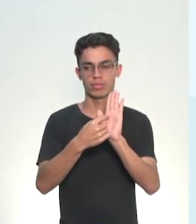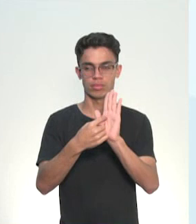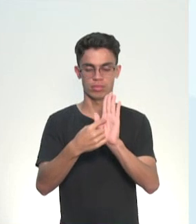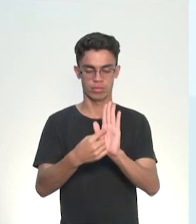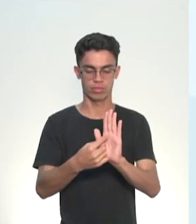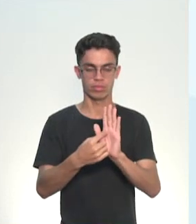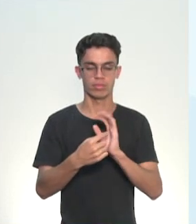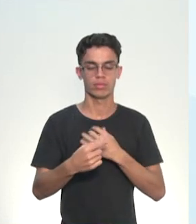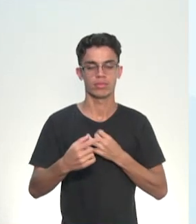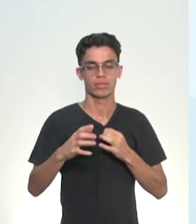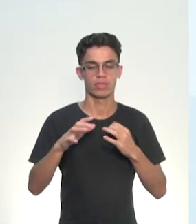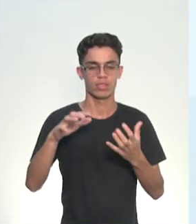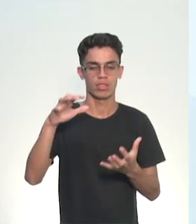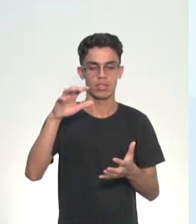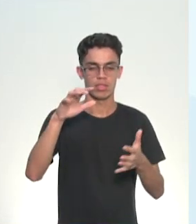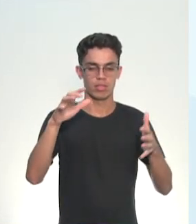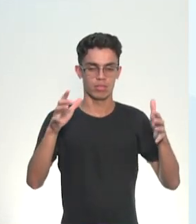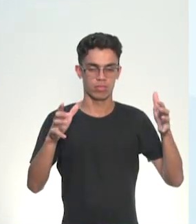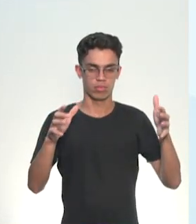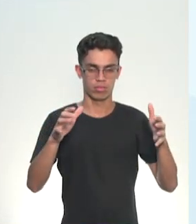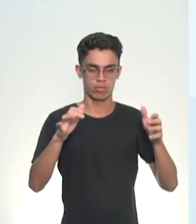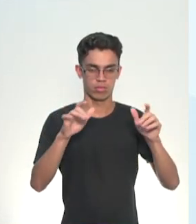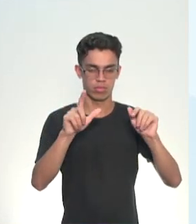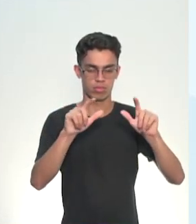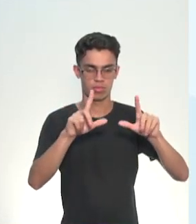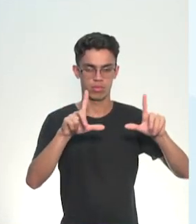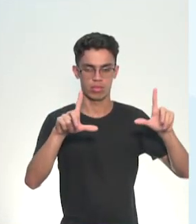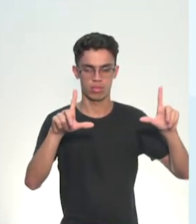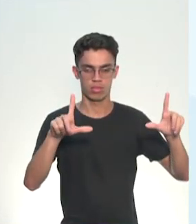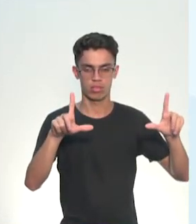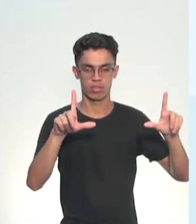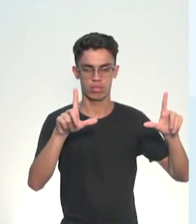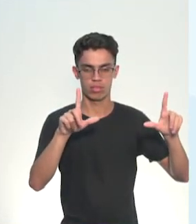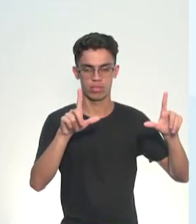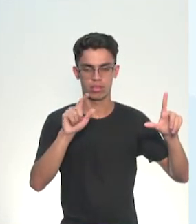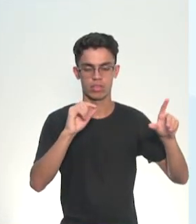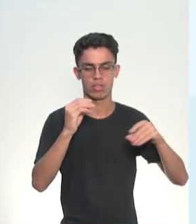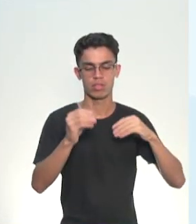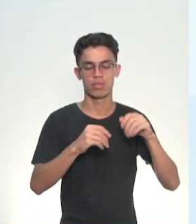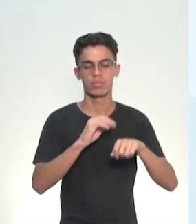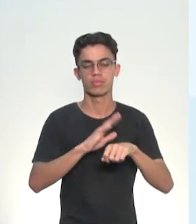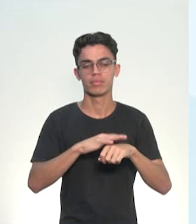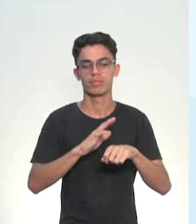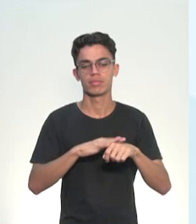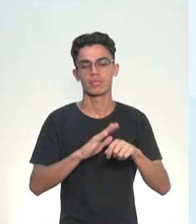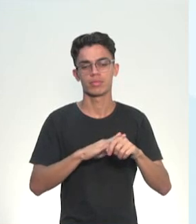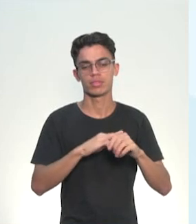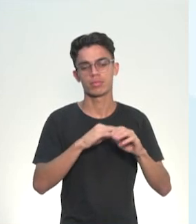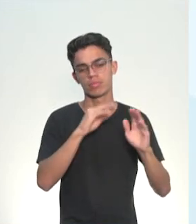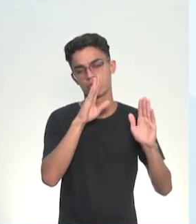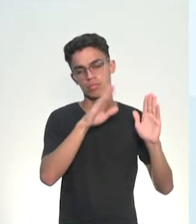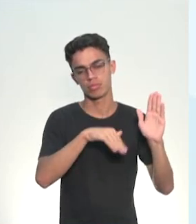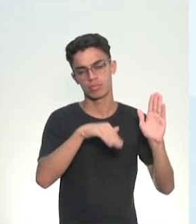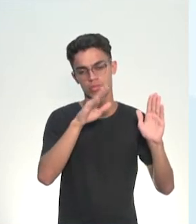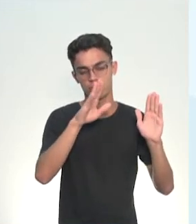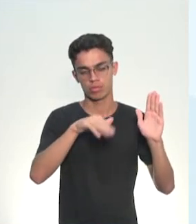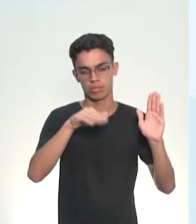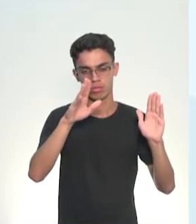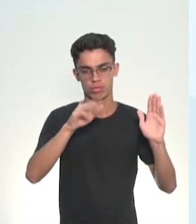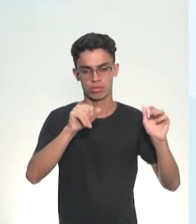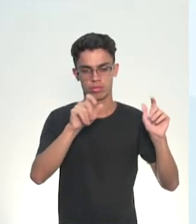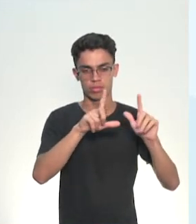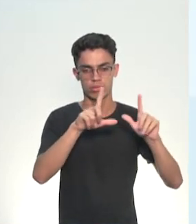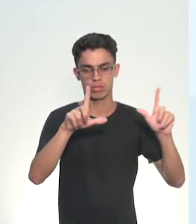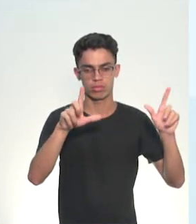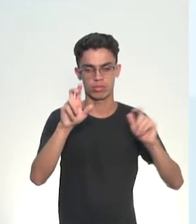o formato, né, de como se fazia a agricultura aí dos incas, aproveitando aí o Planalto, né, e fazendo esse terraceamento aí que